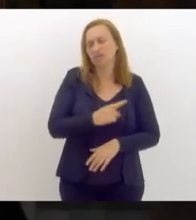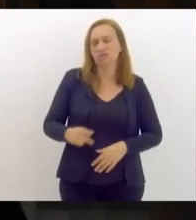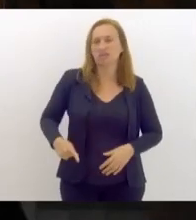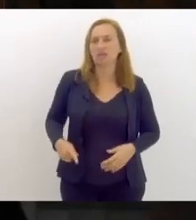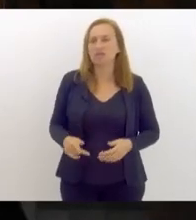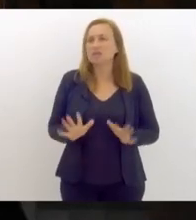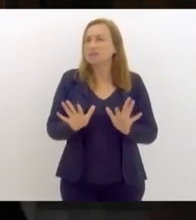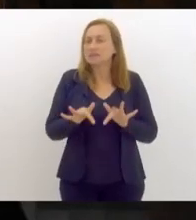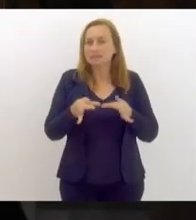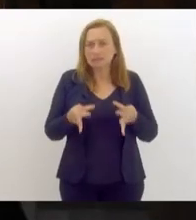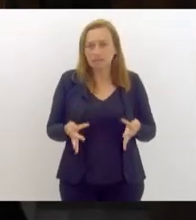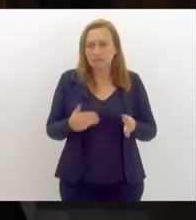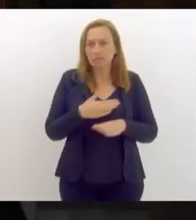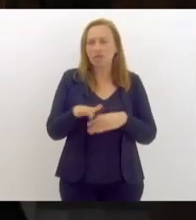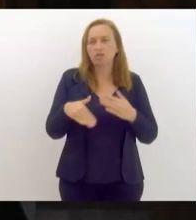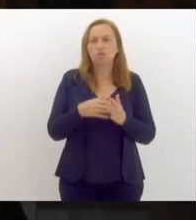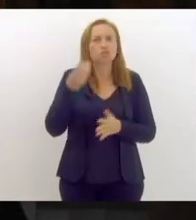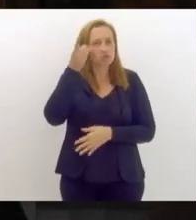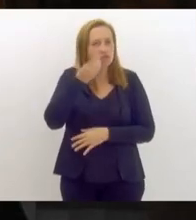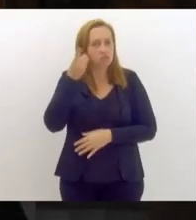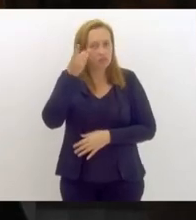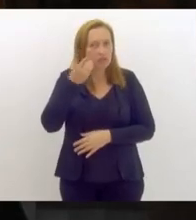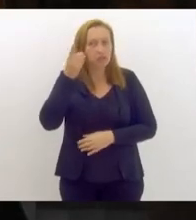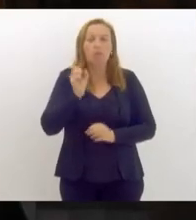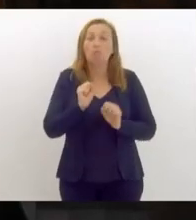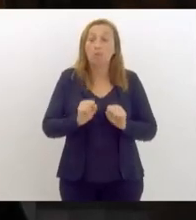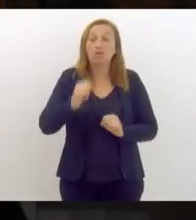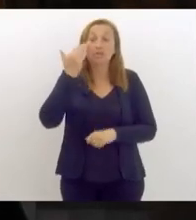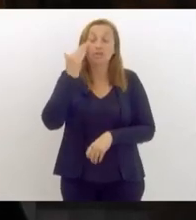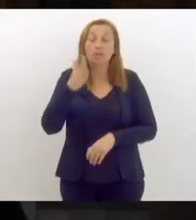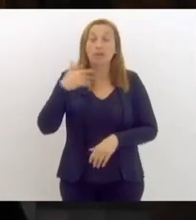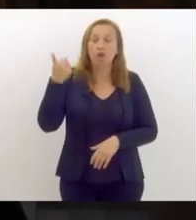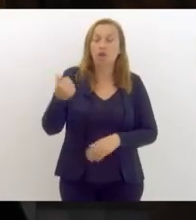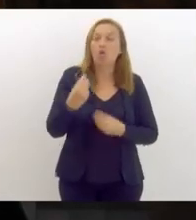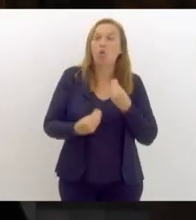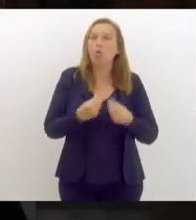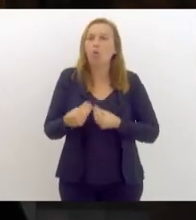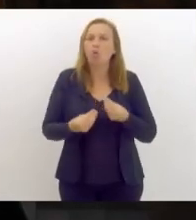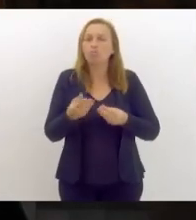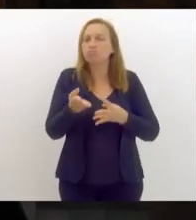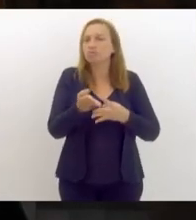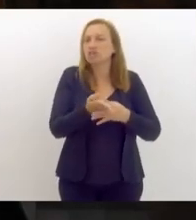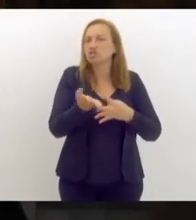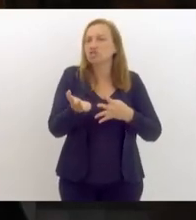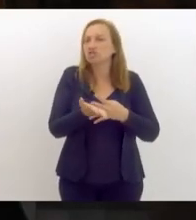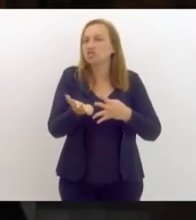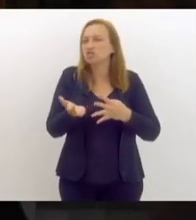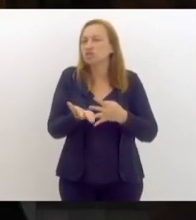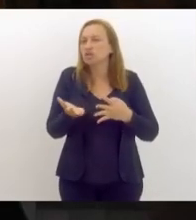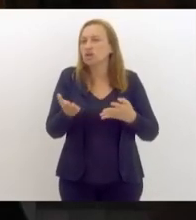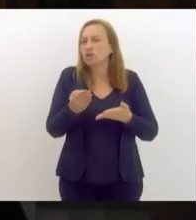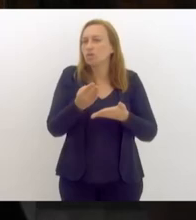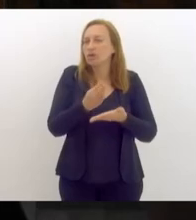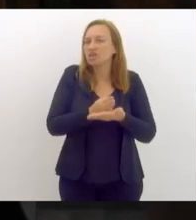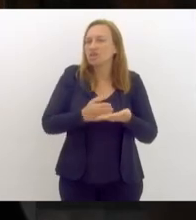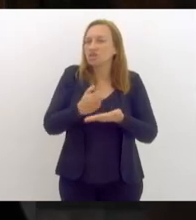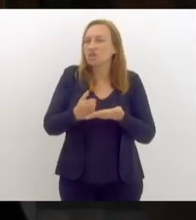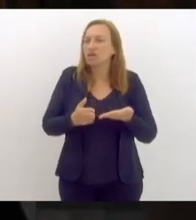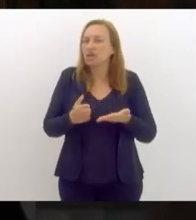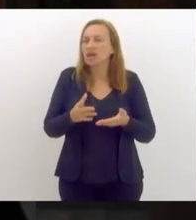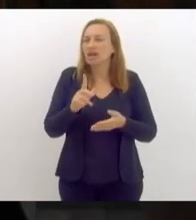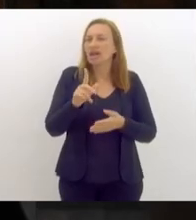simples para que todos os deputados possam entender como é feita essa divisão as linhas